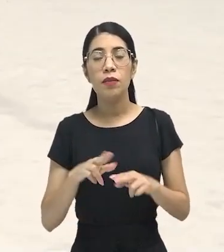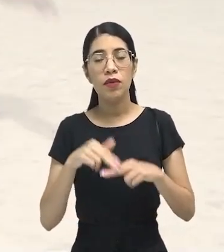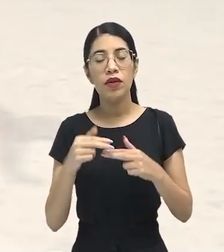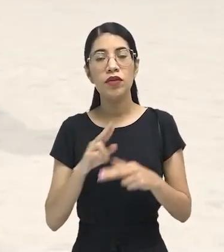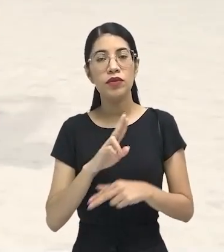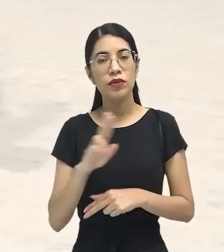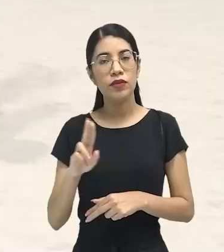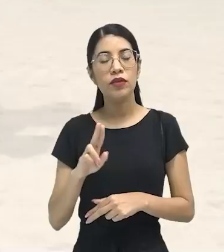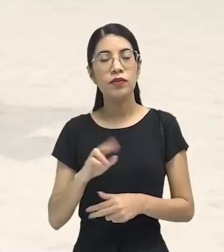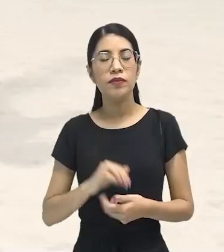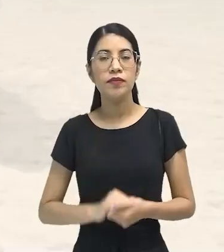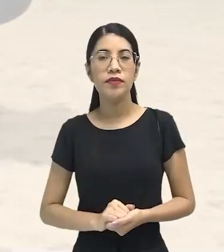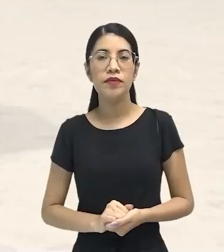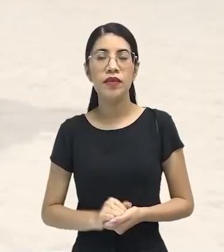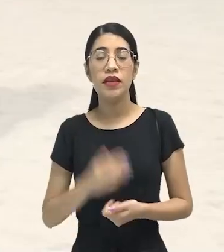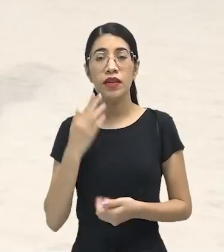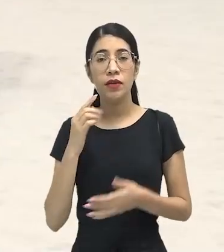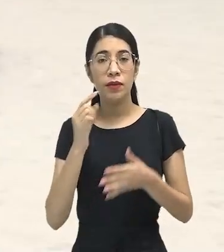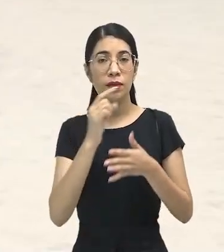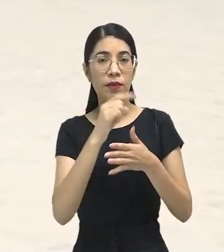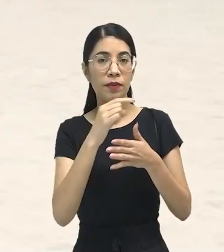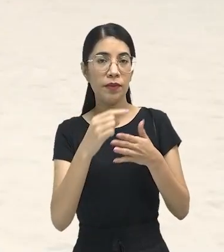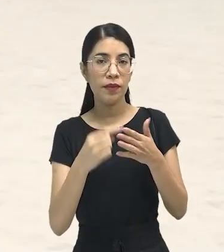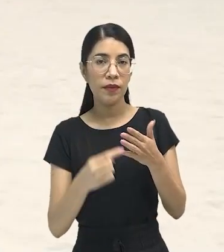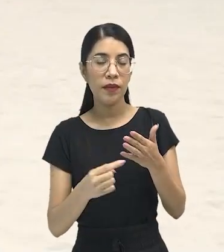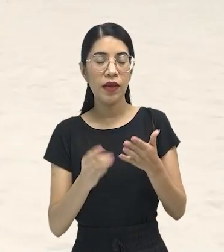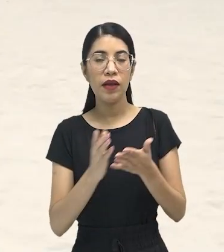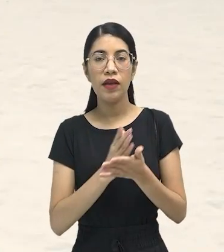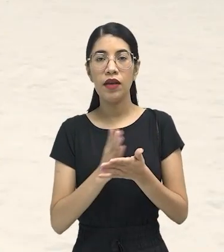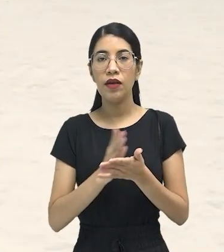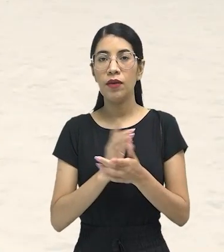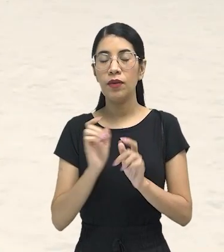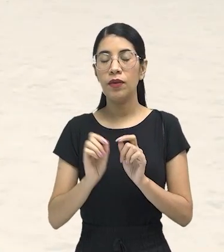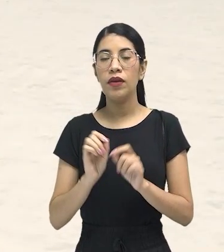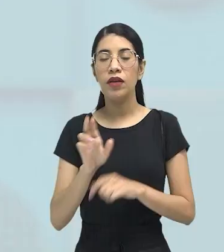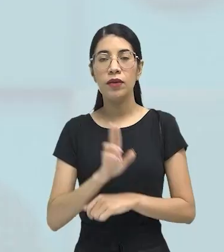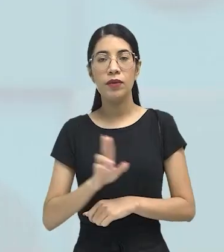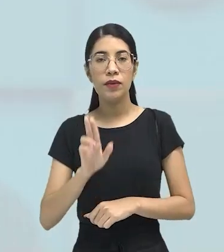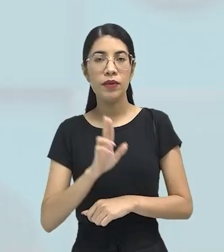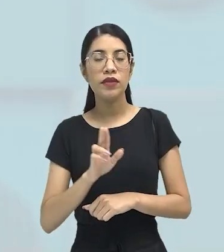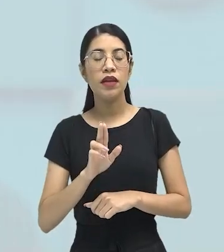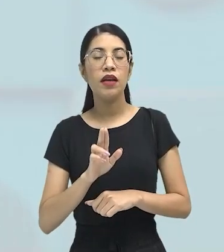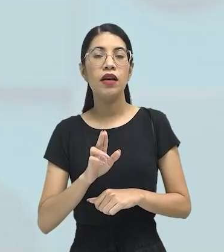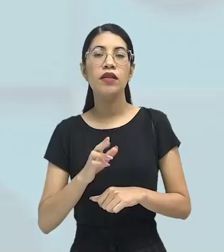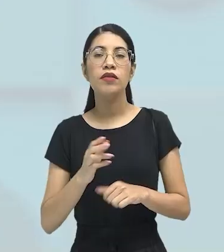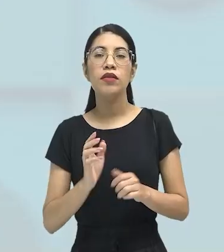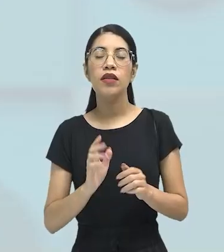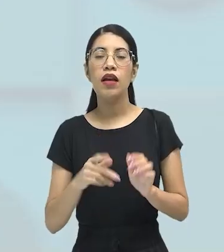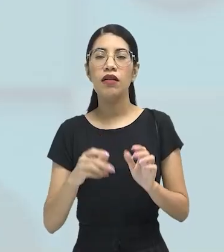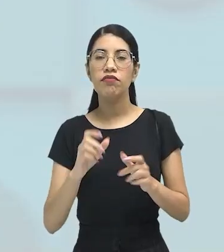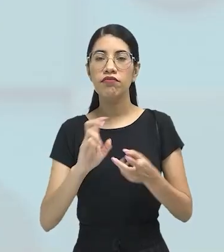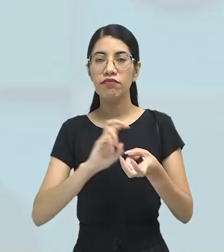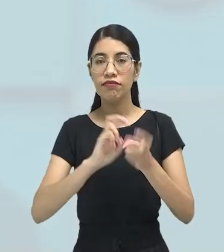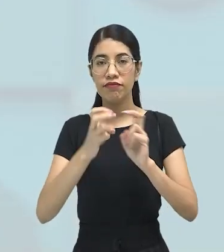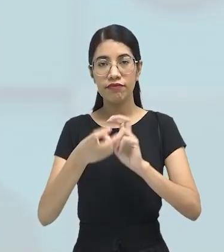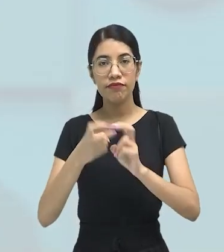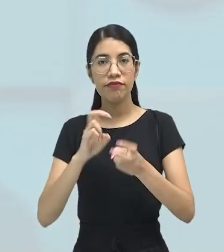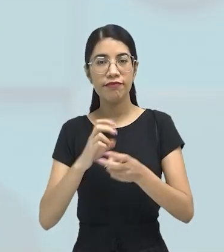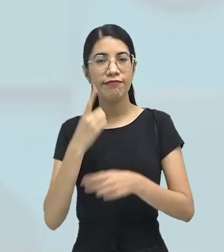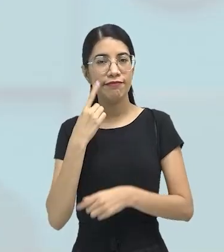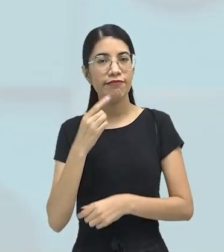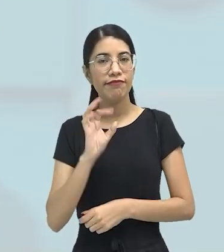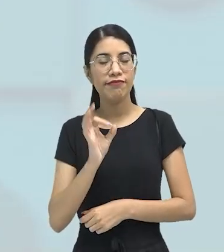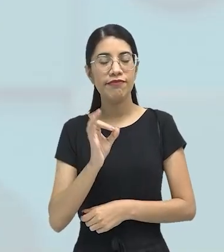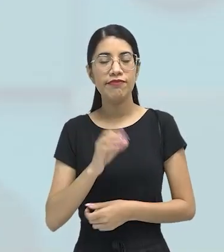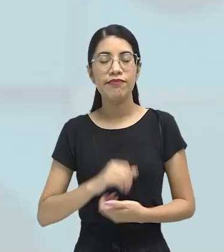de aú de bico. Então, esses são alguns dos golpes utilizados na capoeira. Interessante,